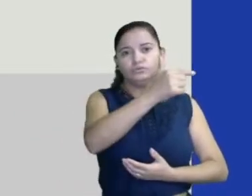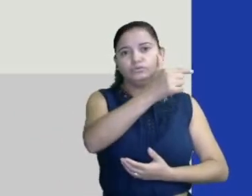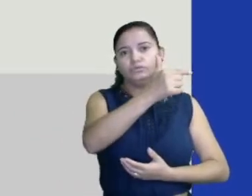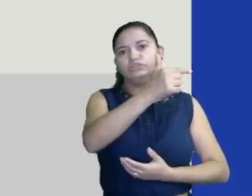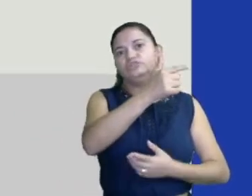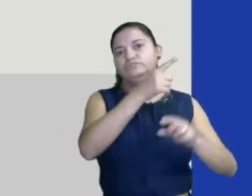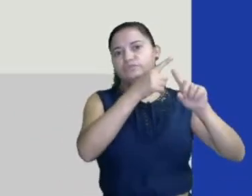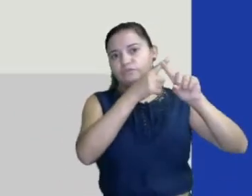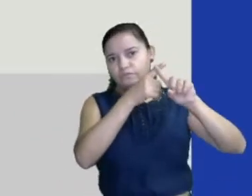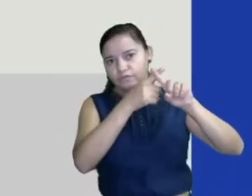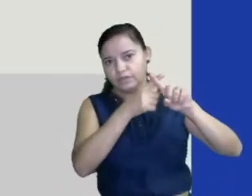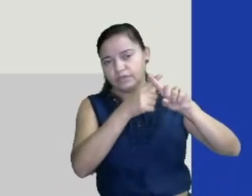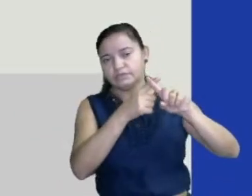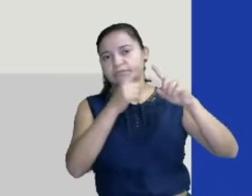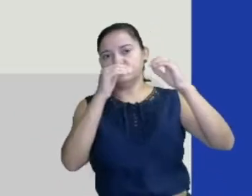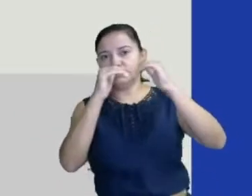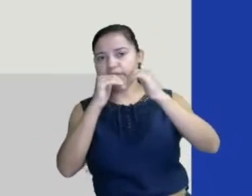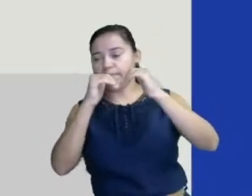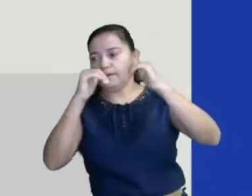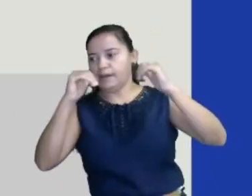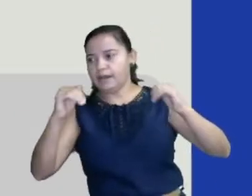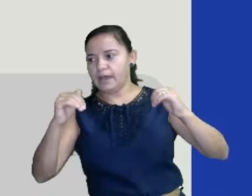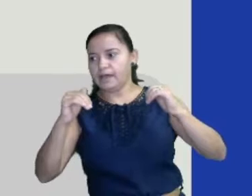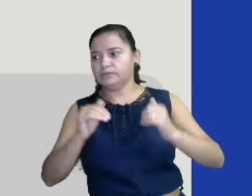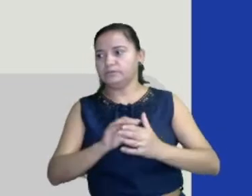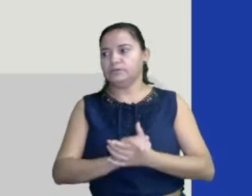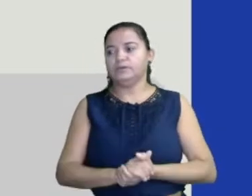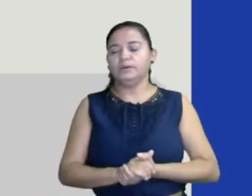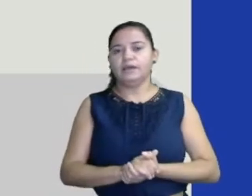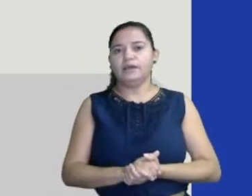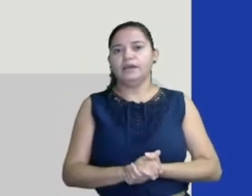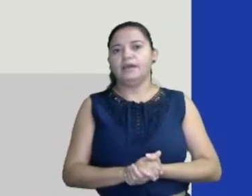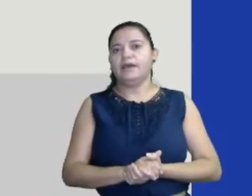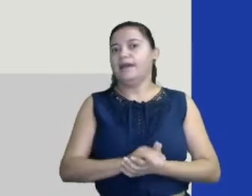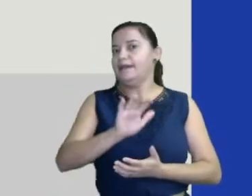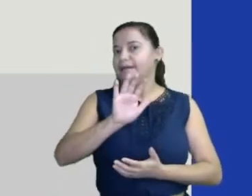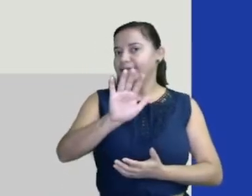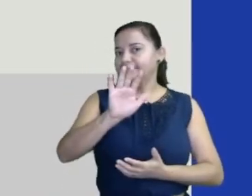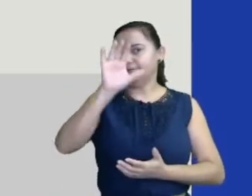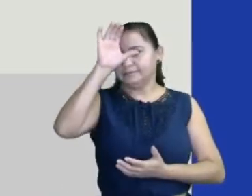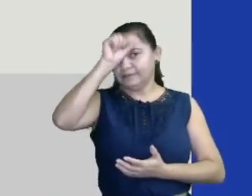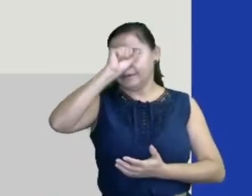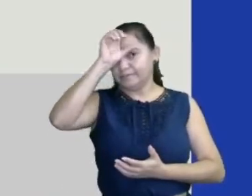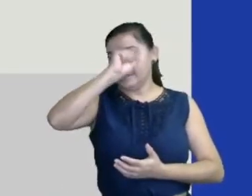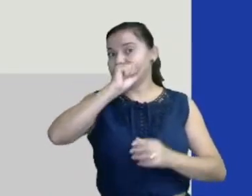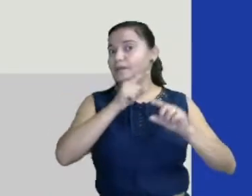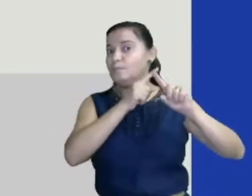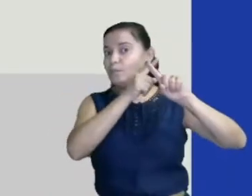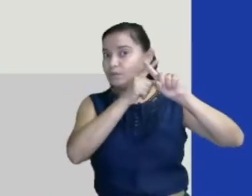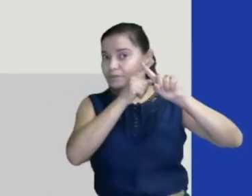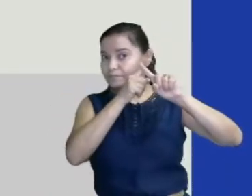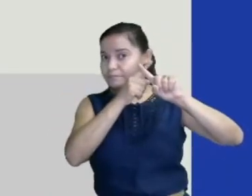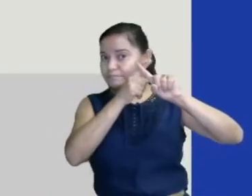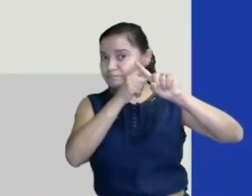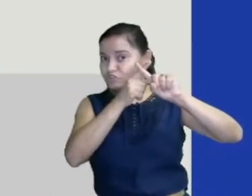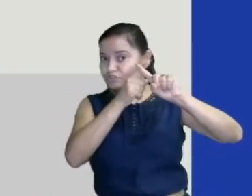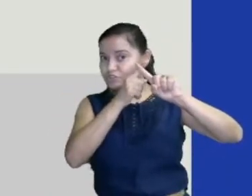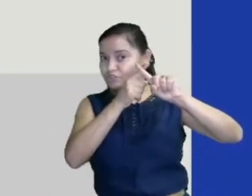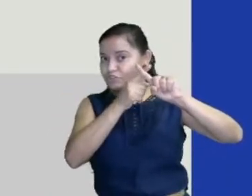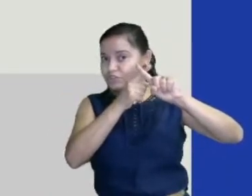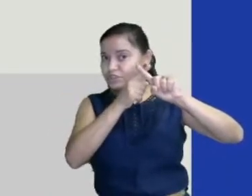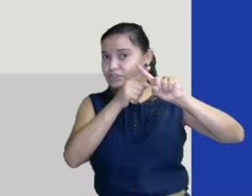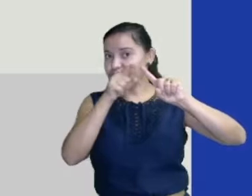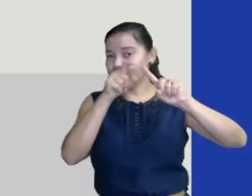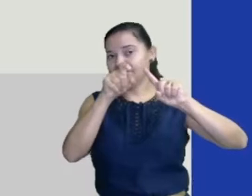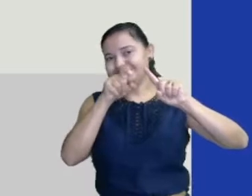aí separado Cuidado para não confundir aí 2x em não é aqui é tô usando como símbolo de multiplicação depois eu